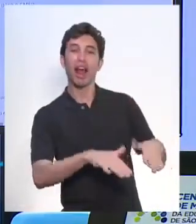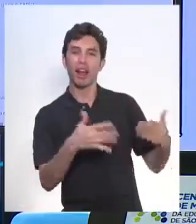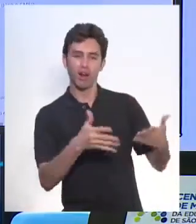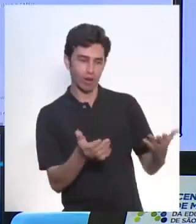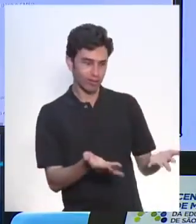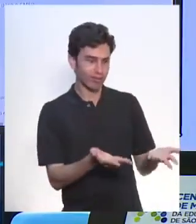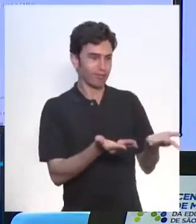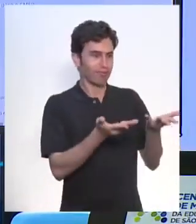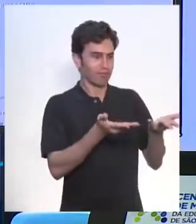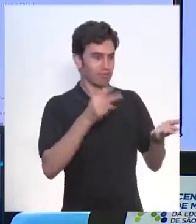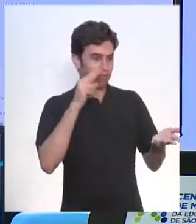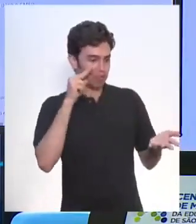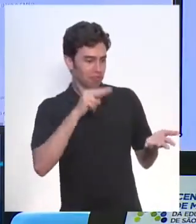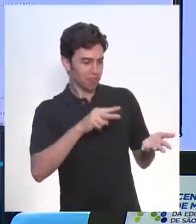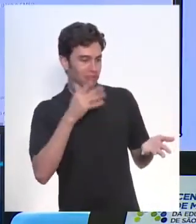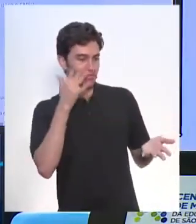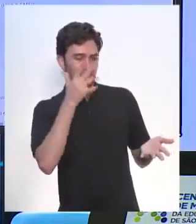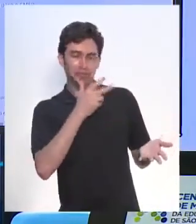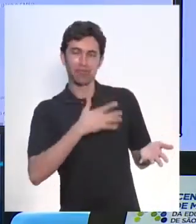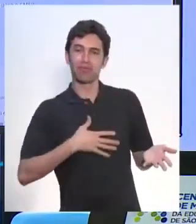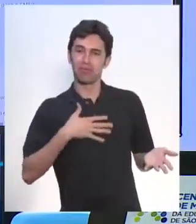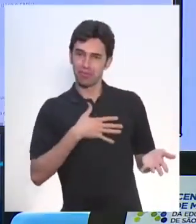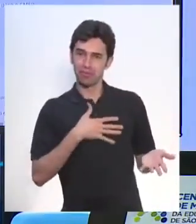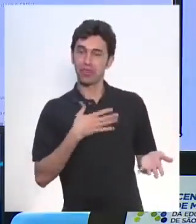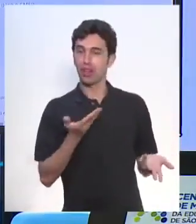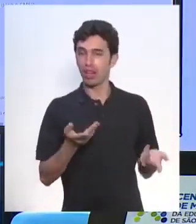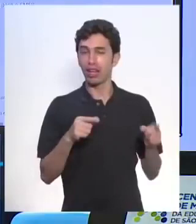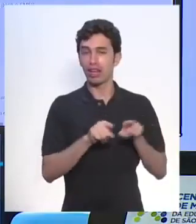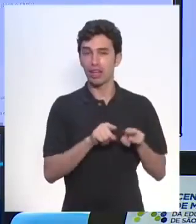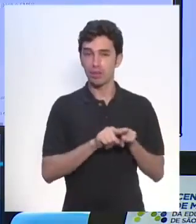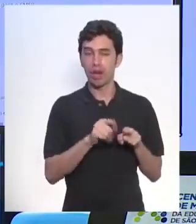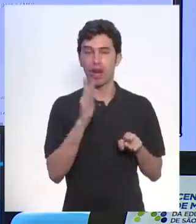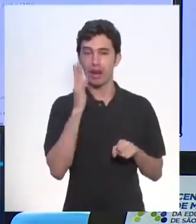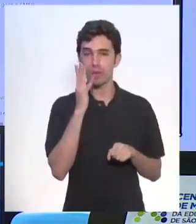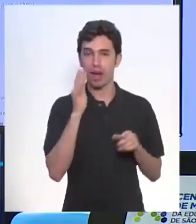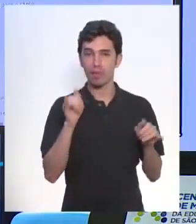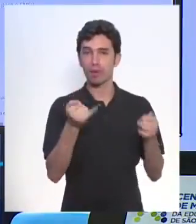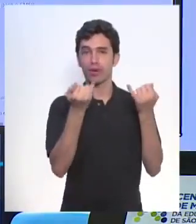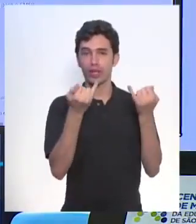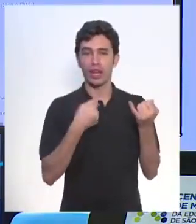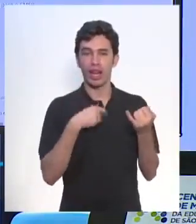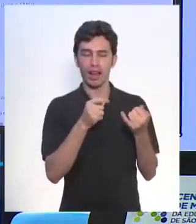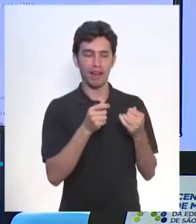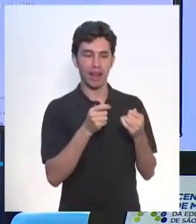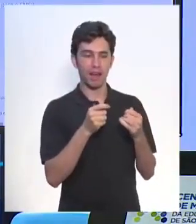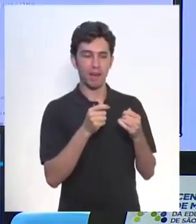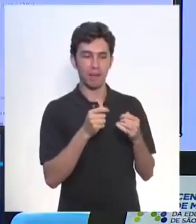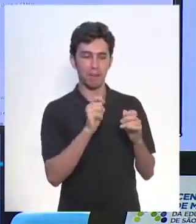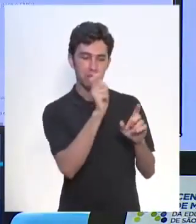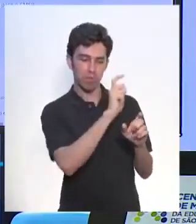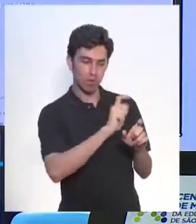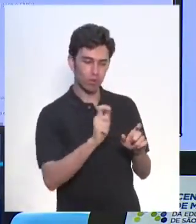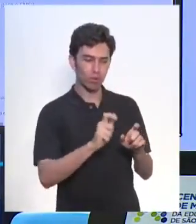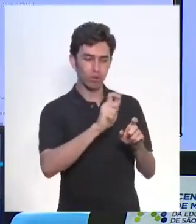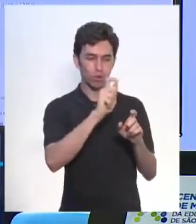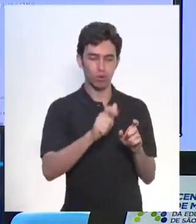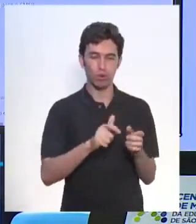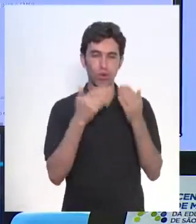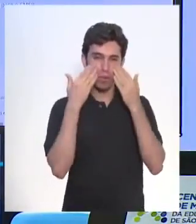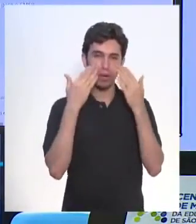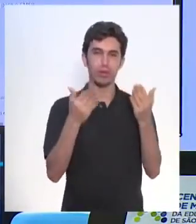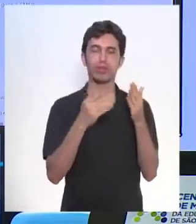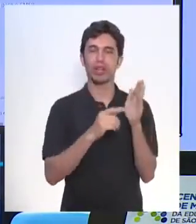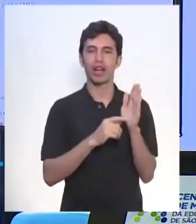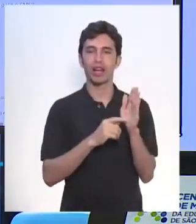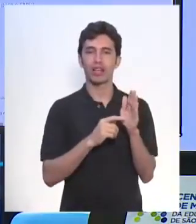e também aproveitar, né, as artes expostas ali, justamente para fazer essa crítica social, né, para mostrar os